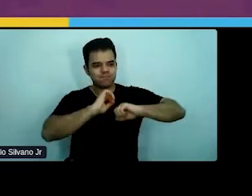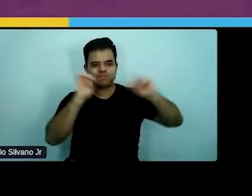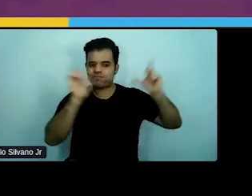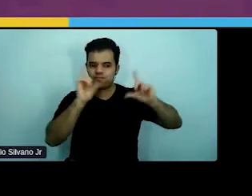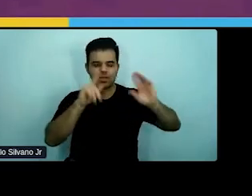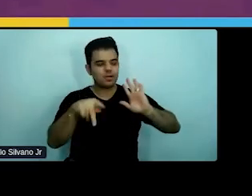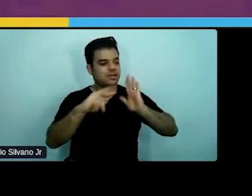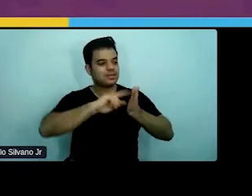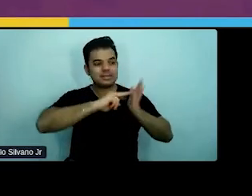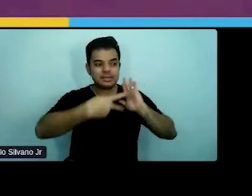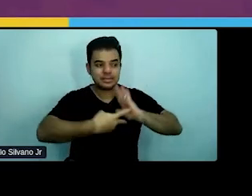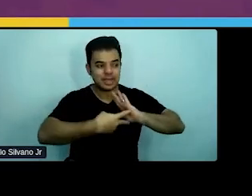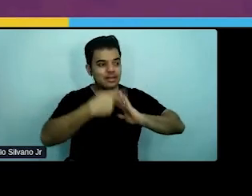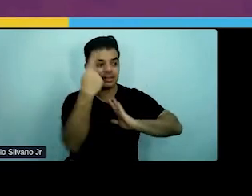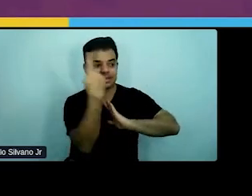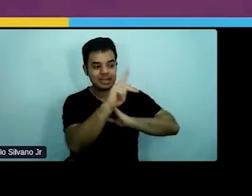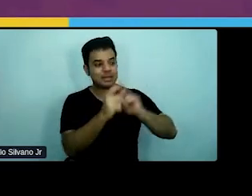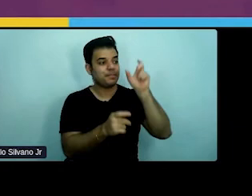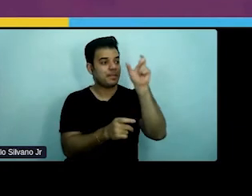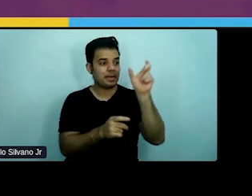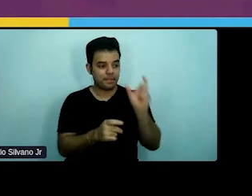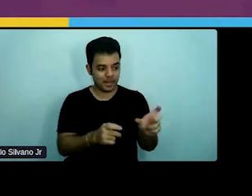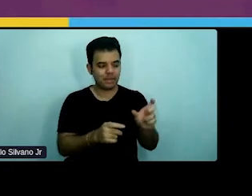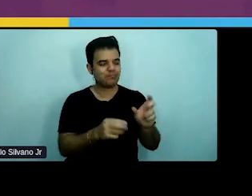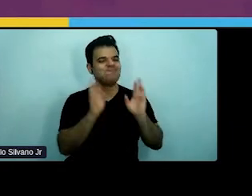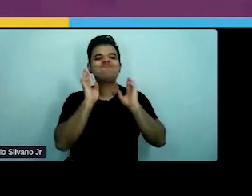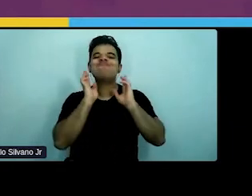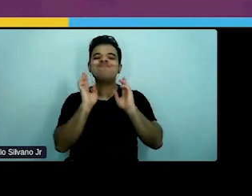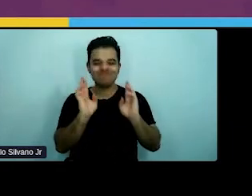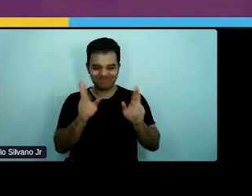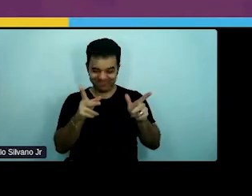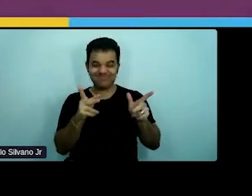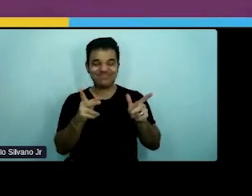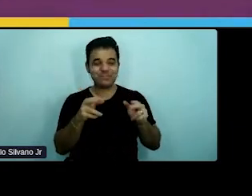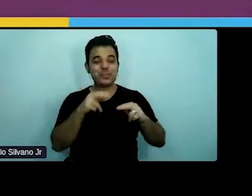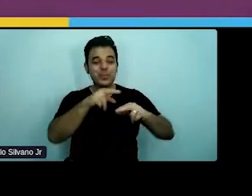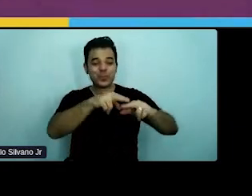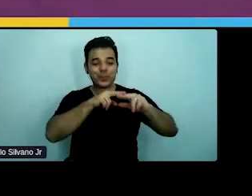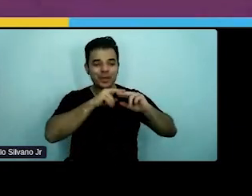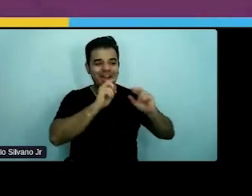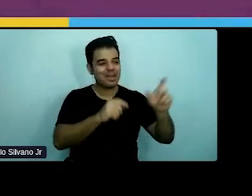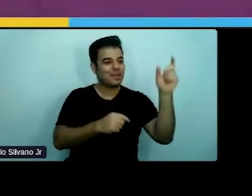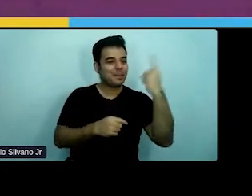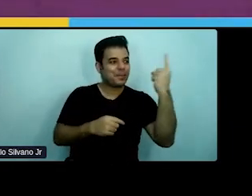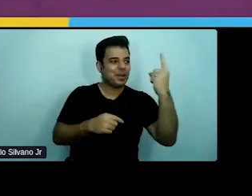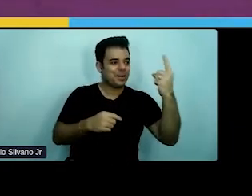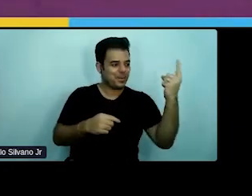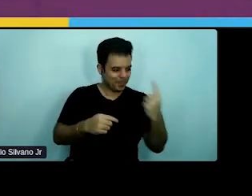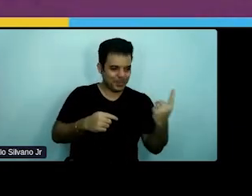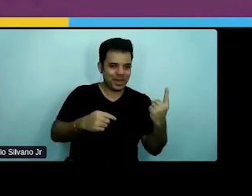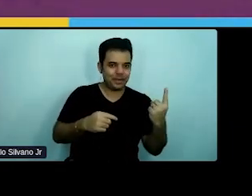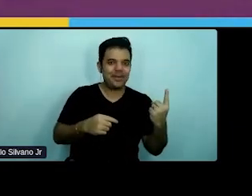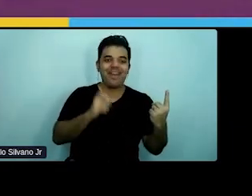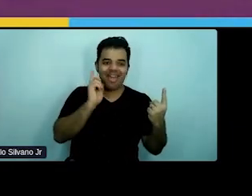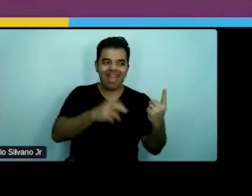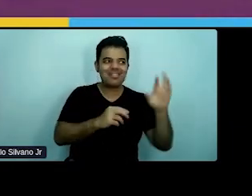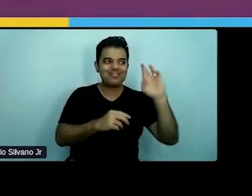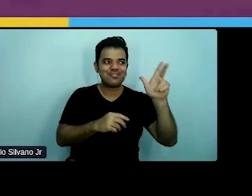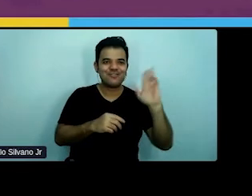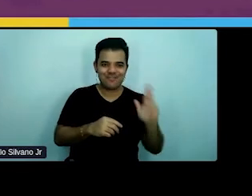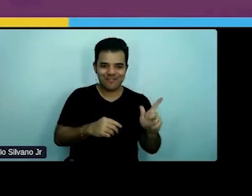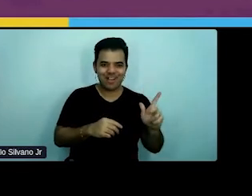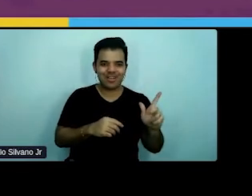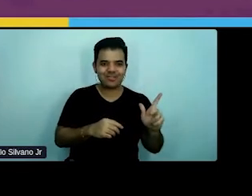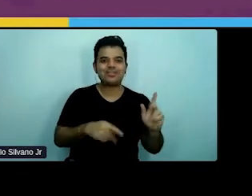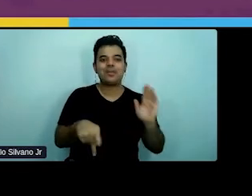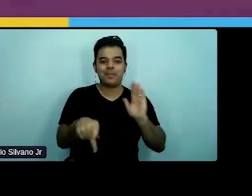o significado dessas palavras ela pode ser diferente, né? Dado que as palavras vizinhas a elas possuem aí